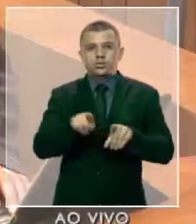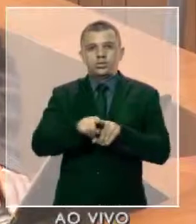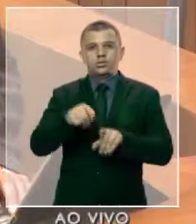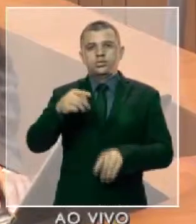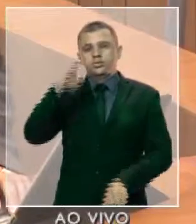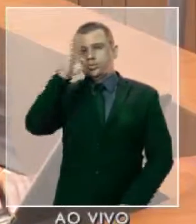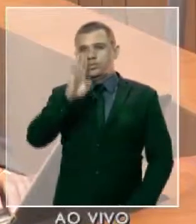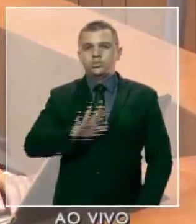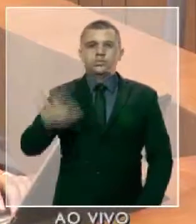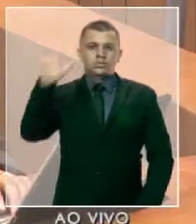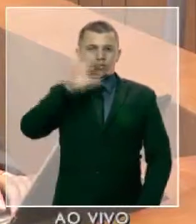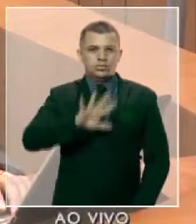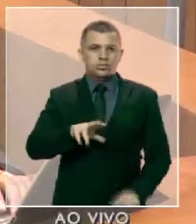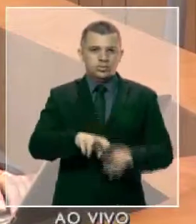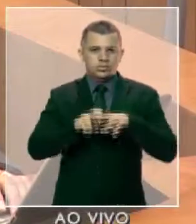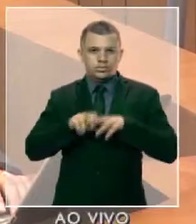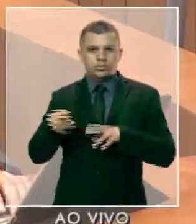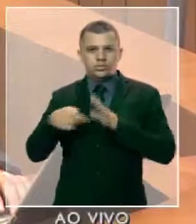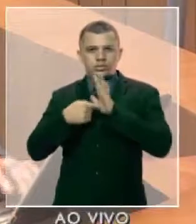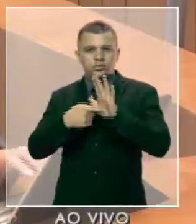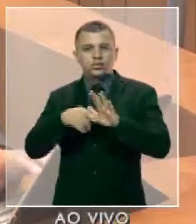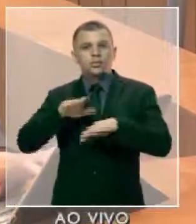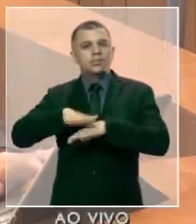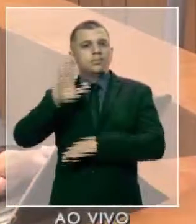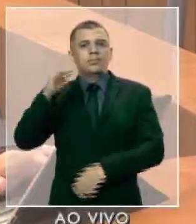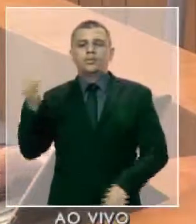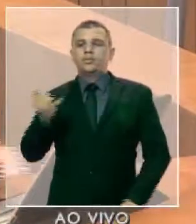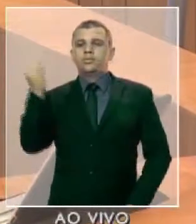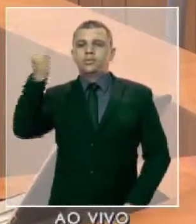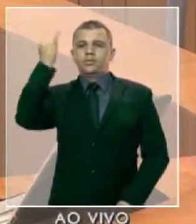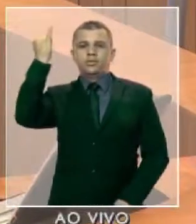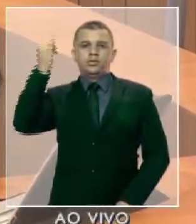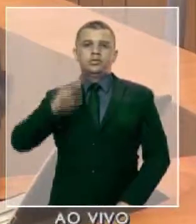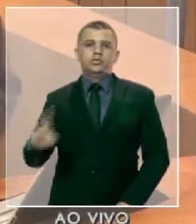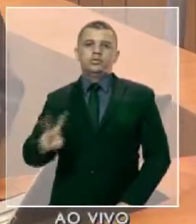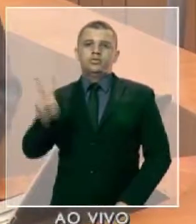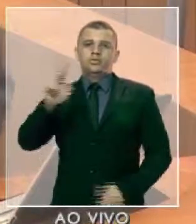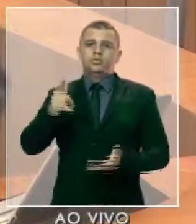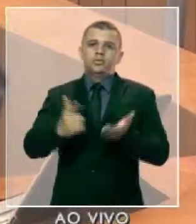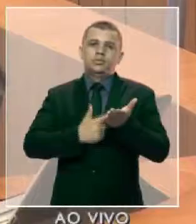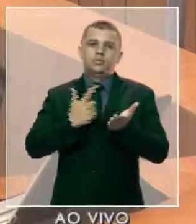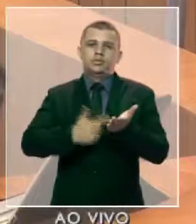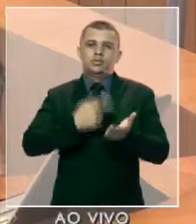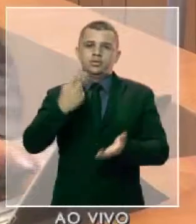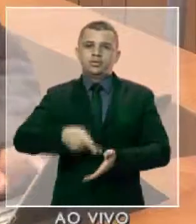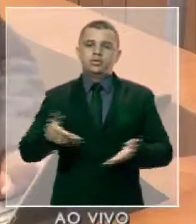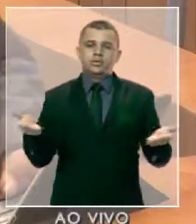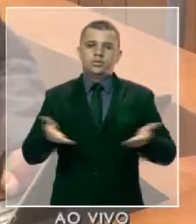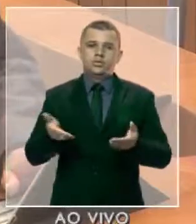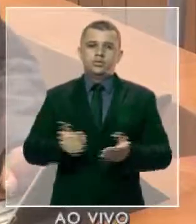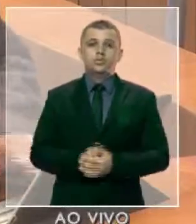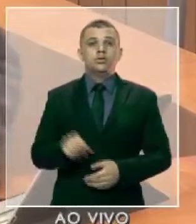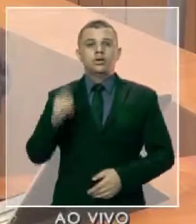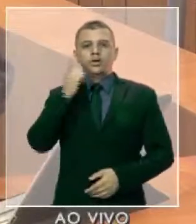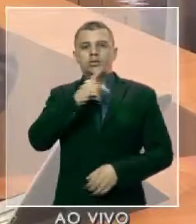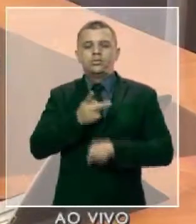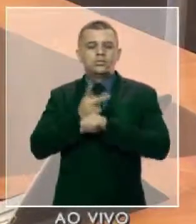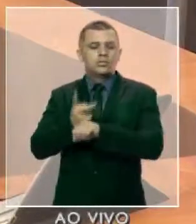valores literários da nossa modernidade. Ganhou várias honrarias e prêmios, como, por